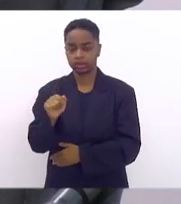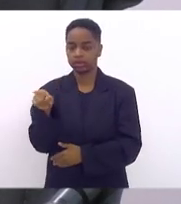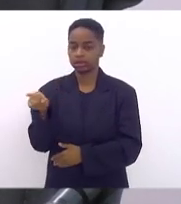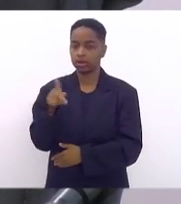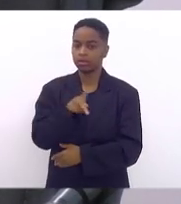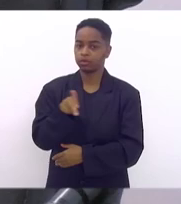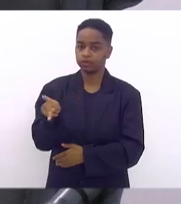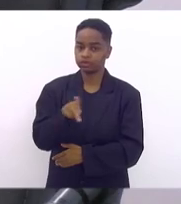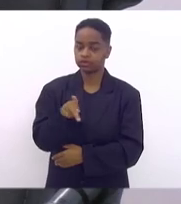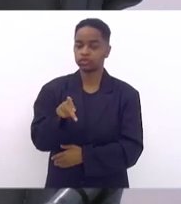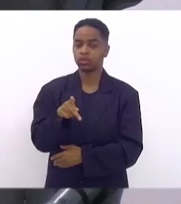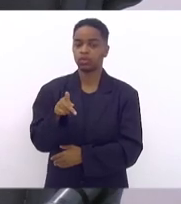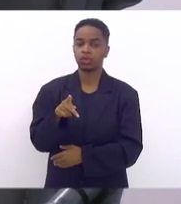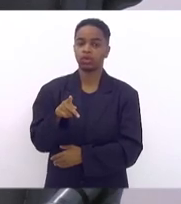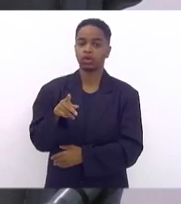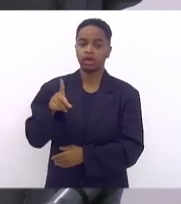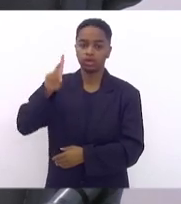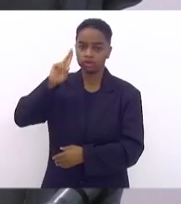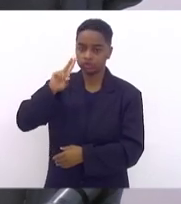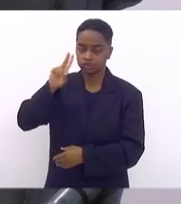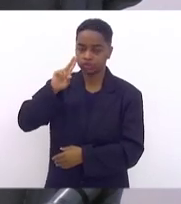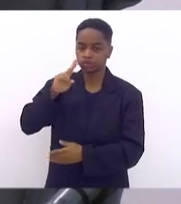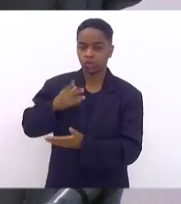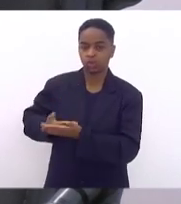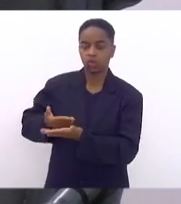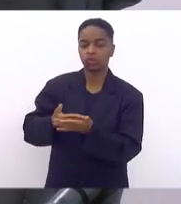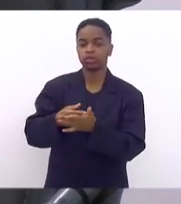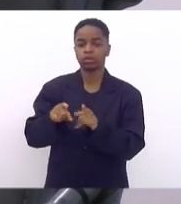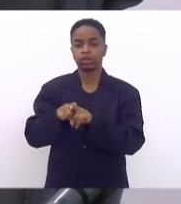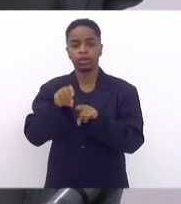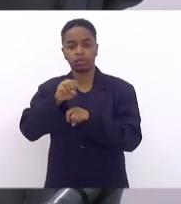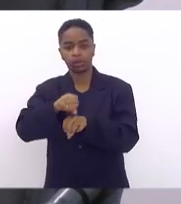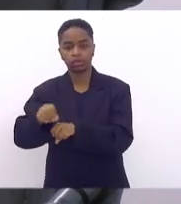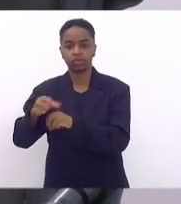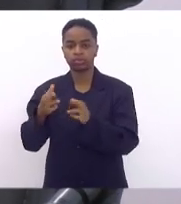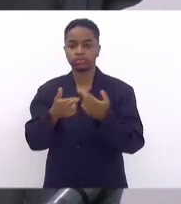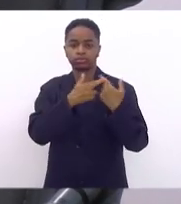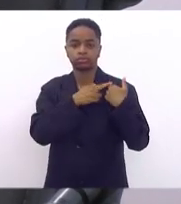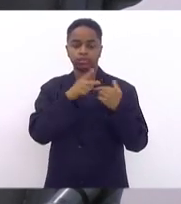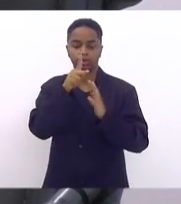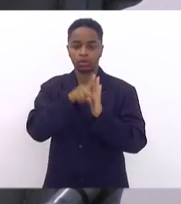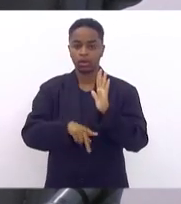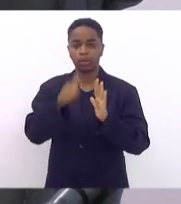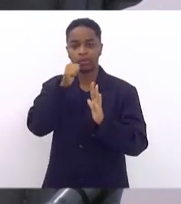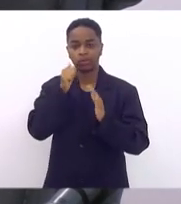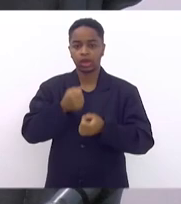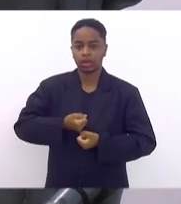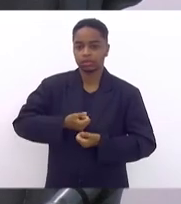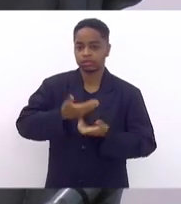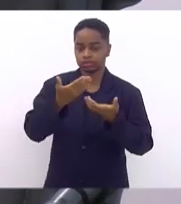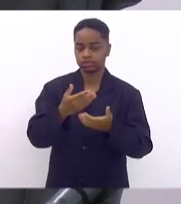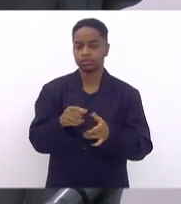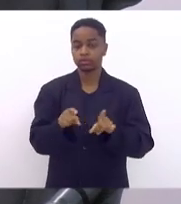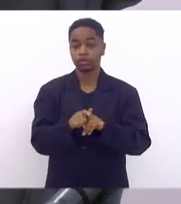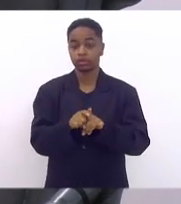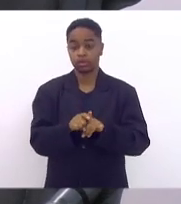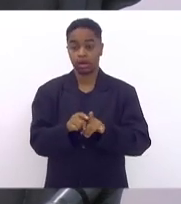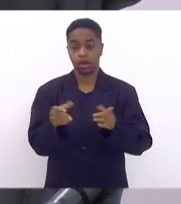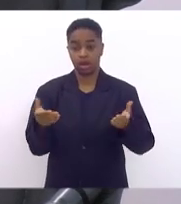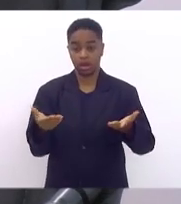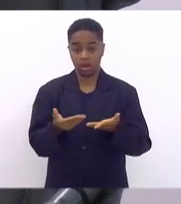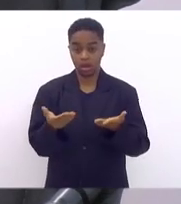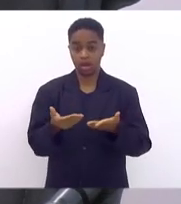professora, historiadora, educadora, responsável também pelo projeto Mulher Solta Tua Voz, nesse ato sublime